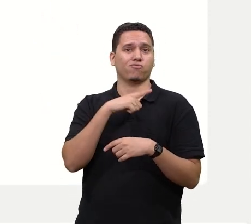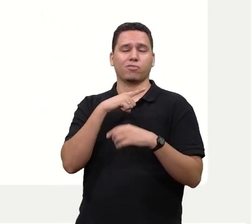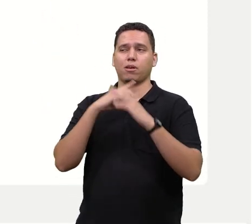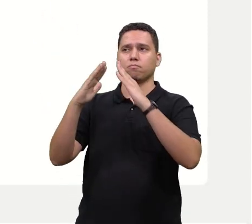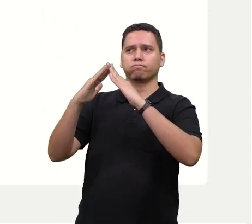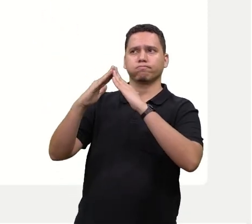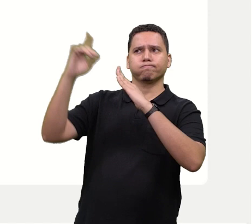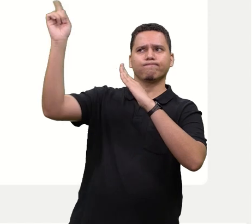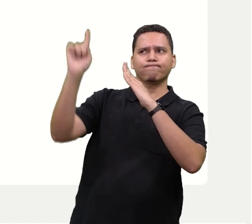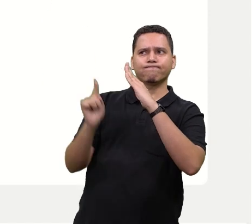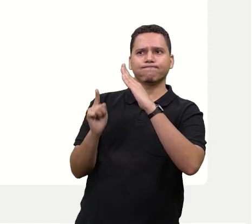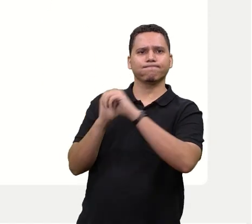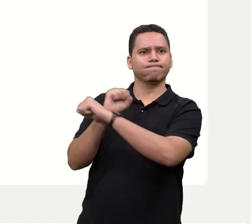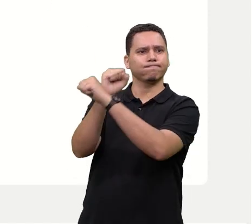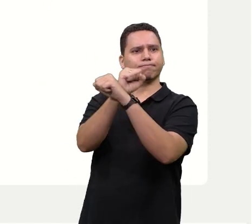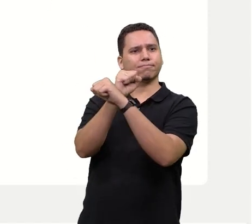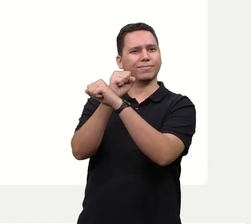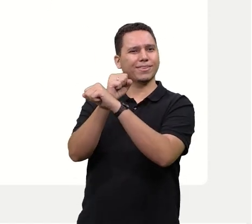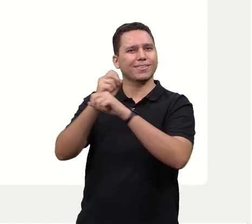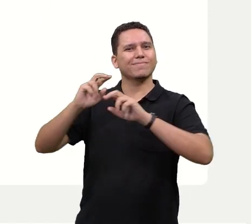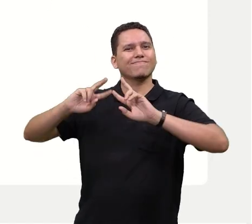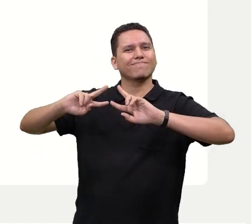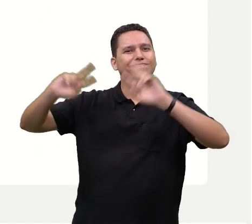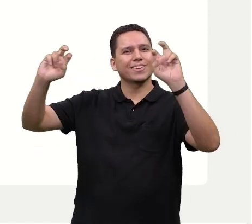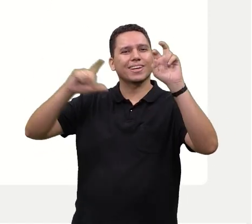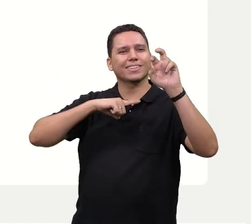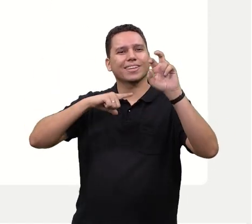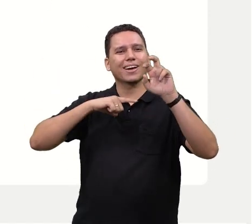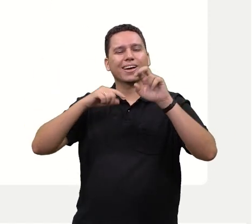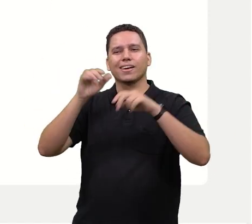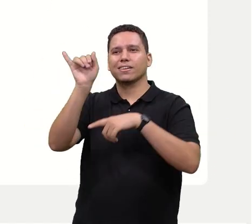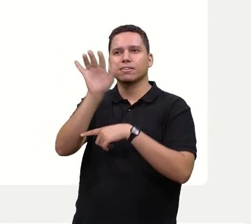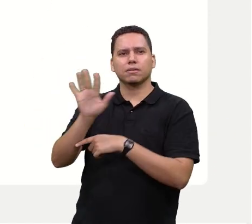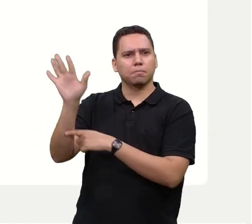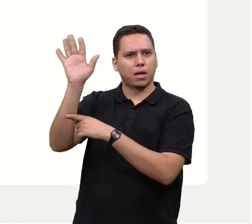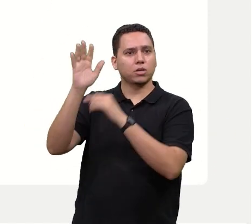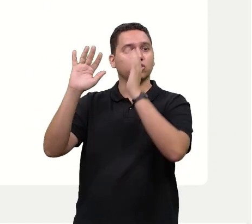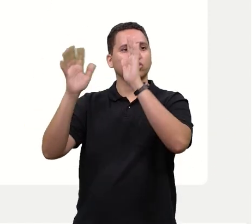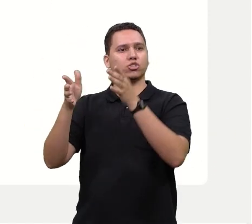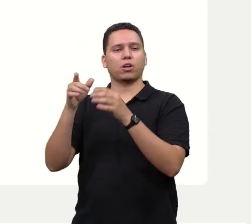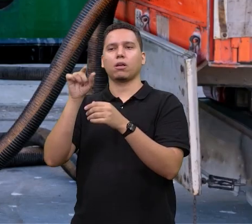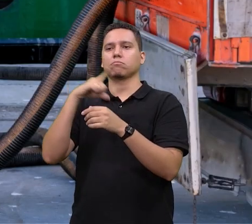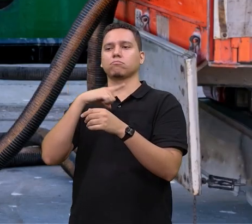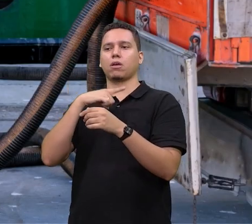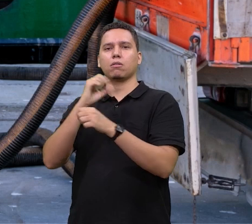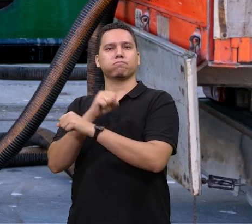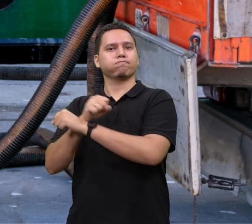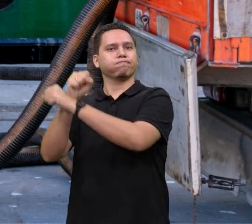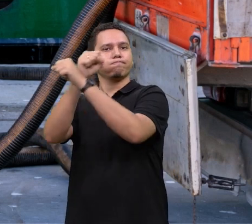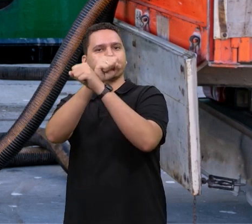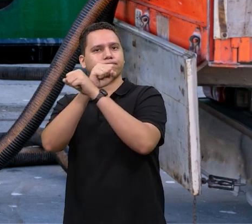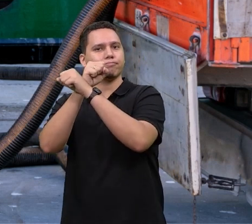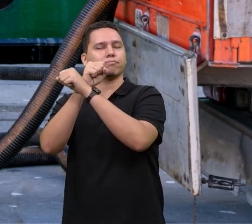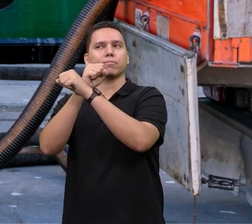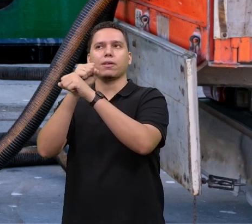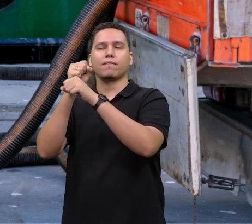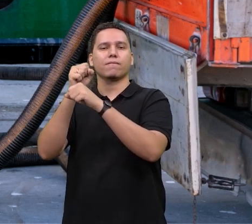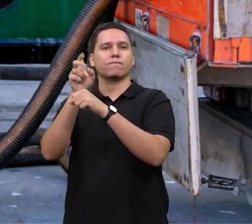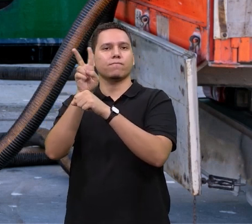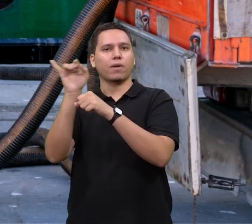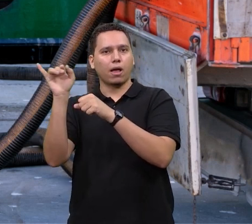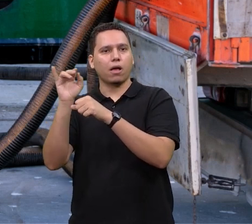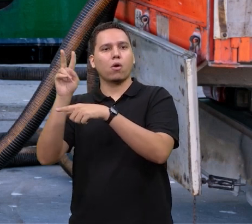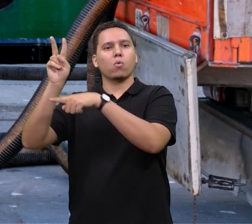aterrada, observa que essa figura da casa já tem os famosos para-raios, também são sistemas aterrados. E aí nós temos um outro exemplo